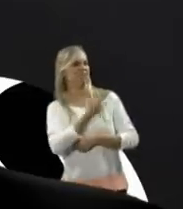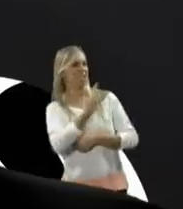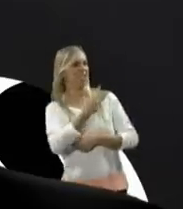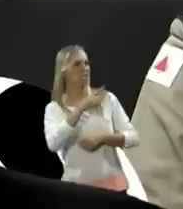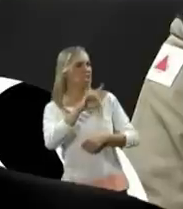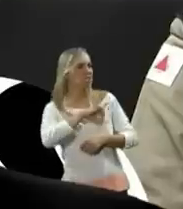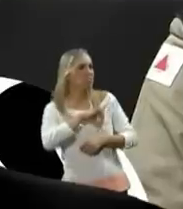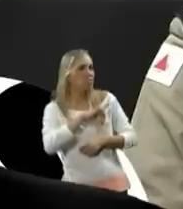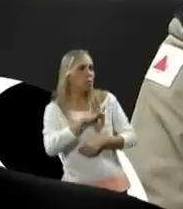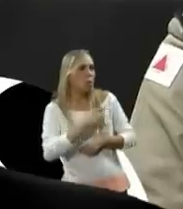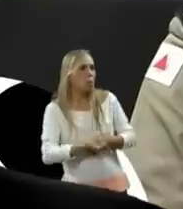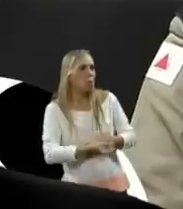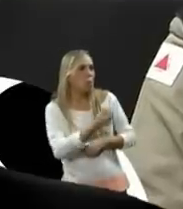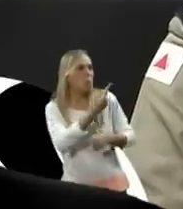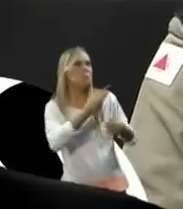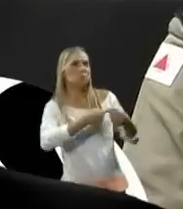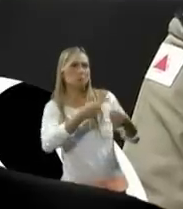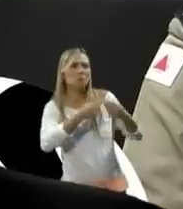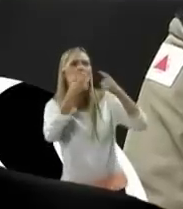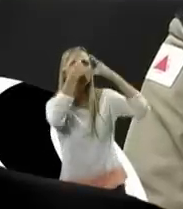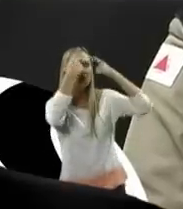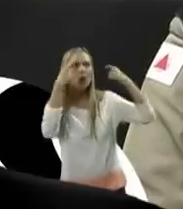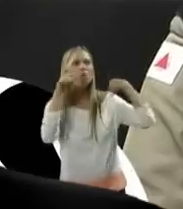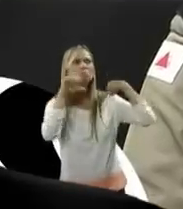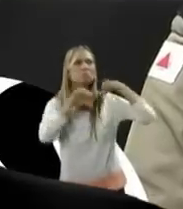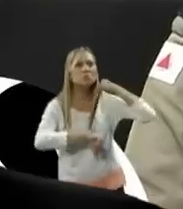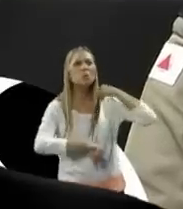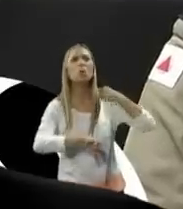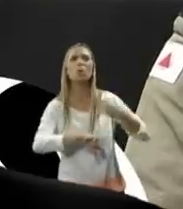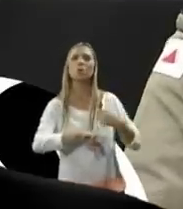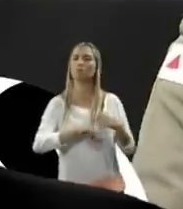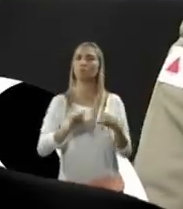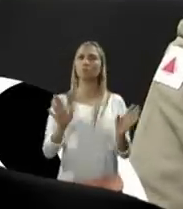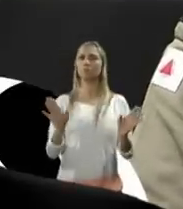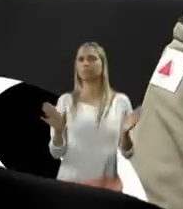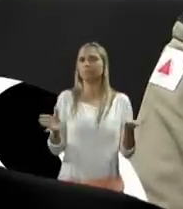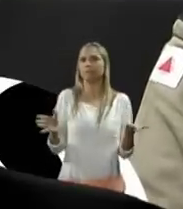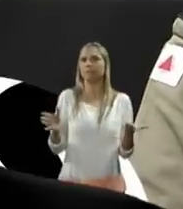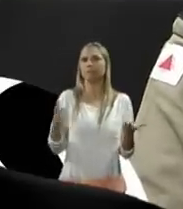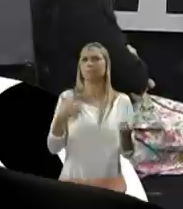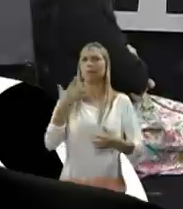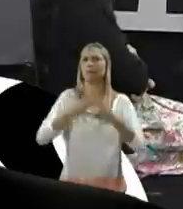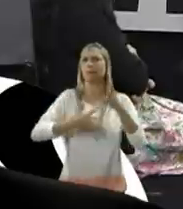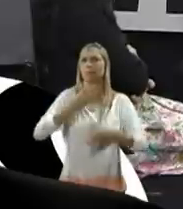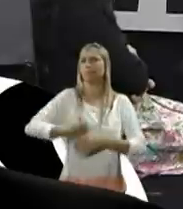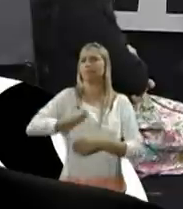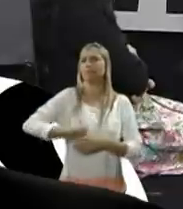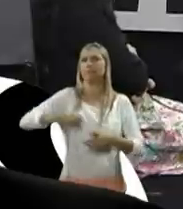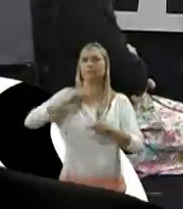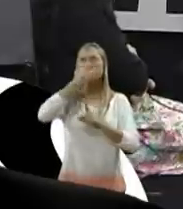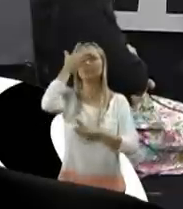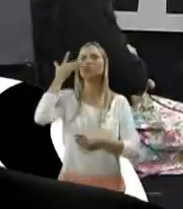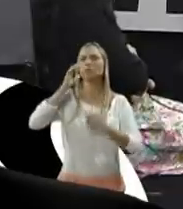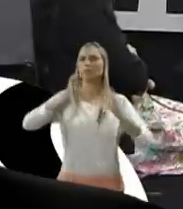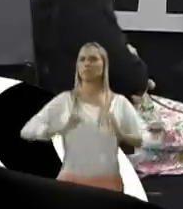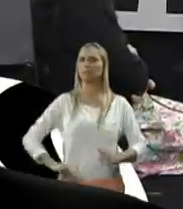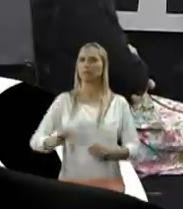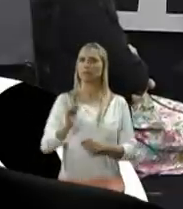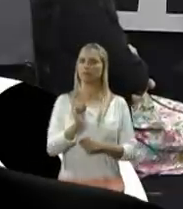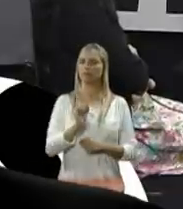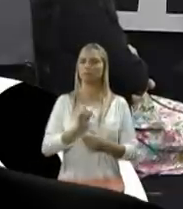está, né, ficando mais violento. E na verdade, em nada afeta o cidadão. É necessário a gente